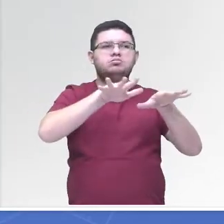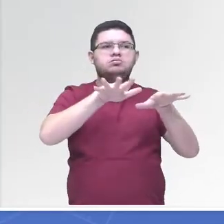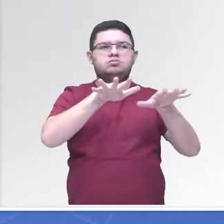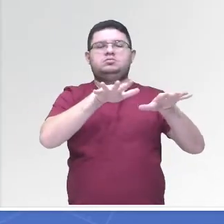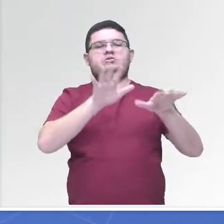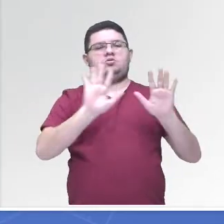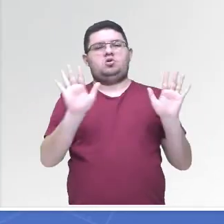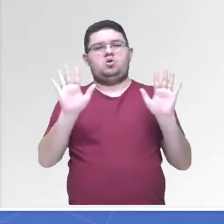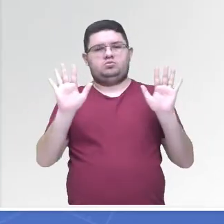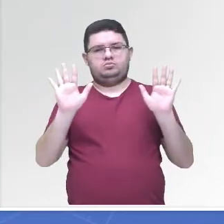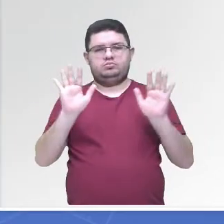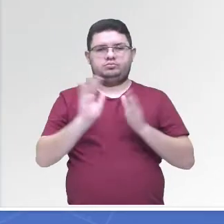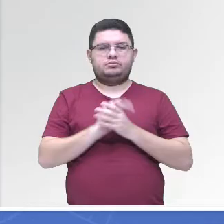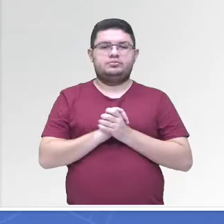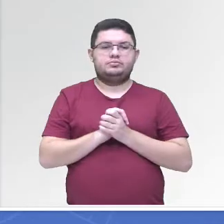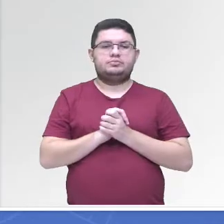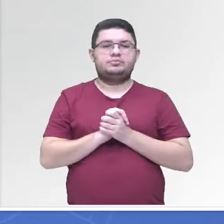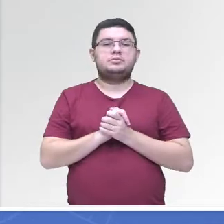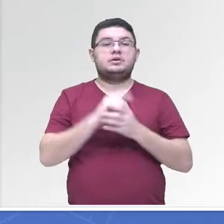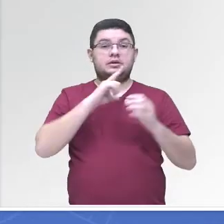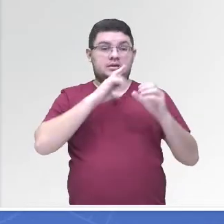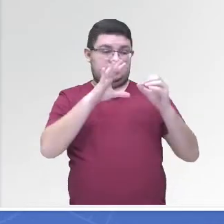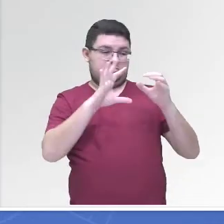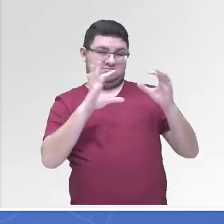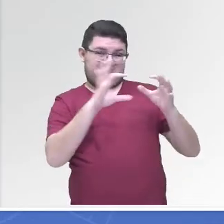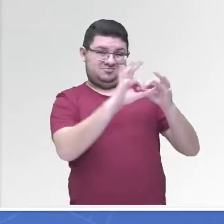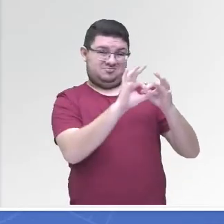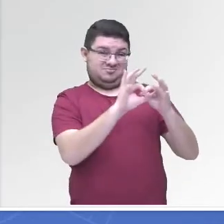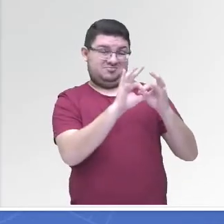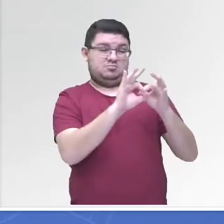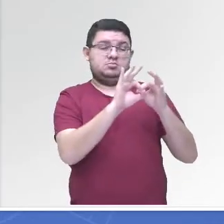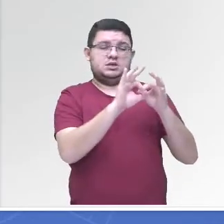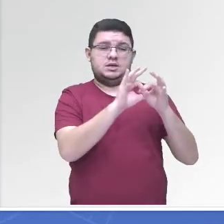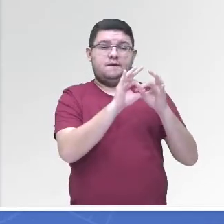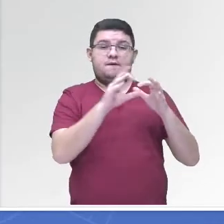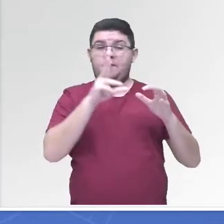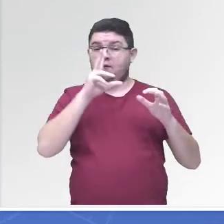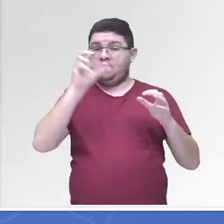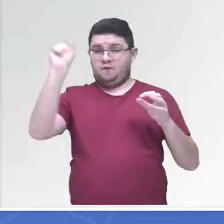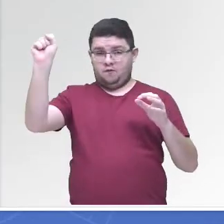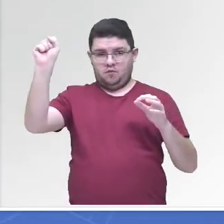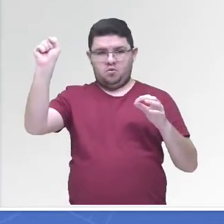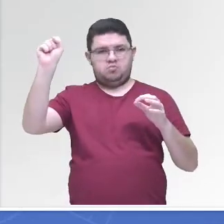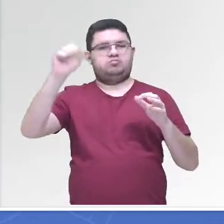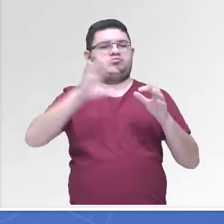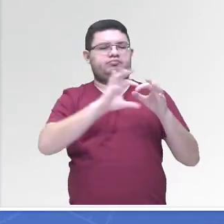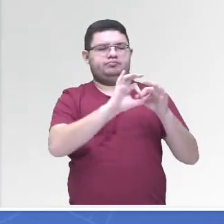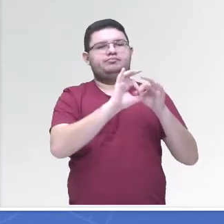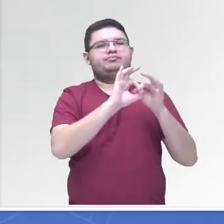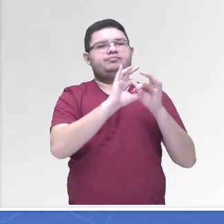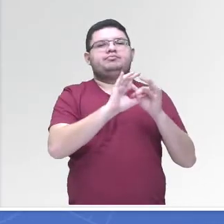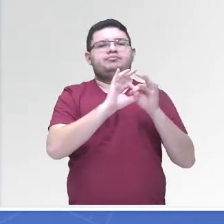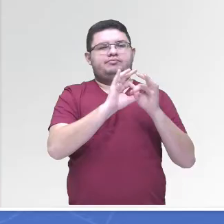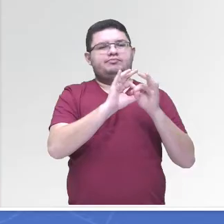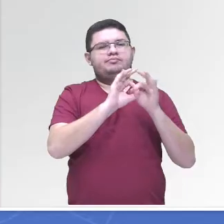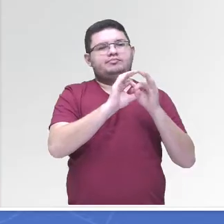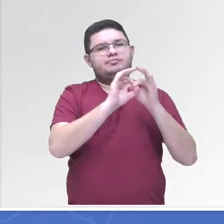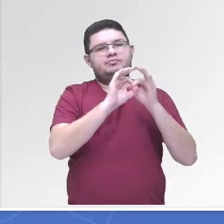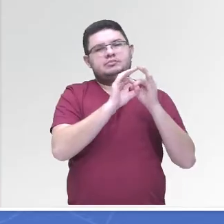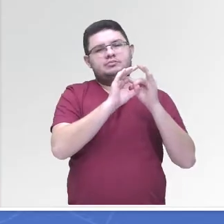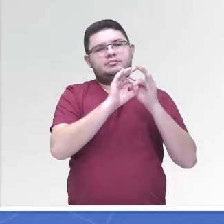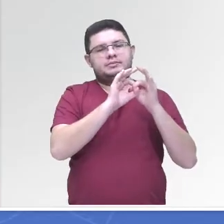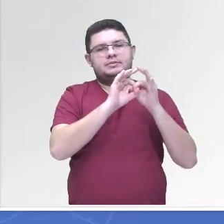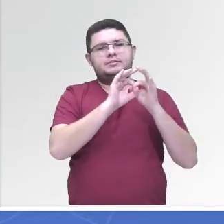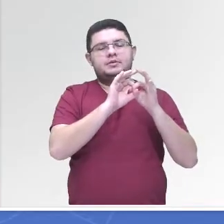atração são muito fortes. Então, as forças que unem essas partículas no estado sólido costumam ser muito